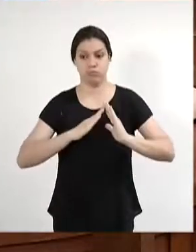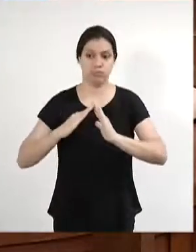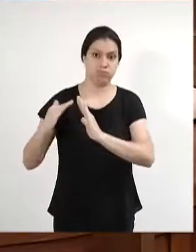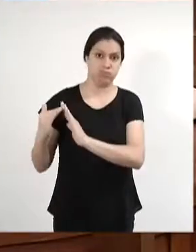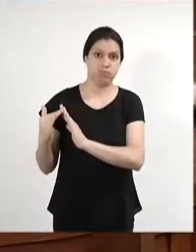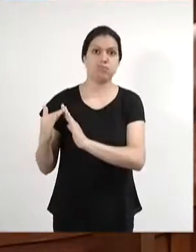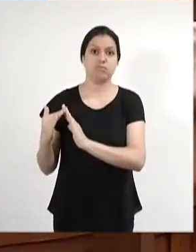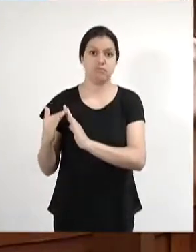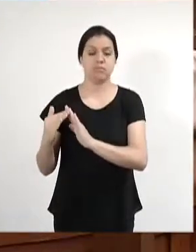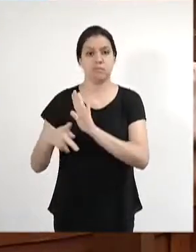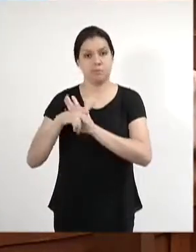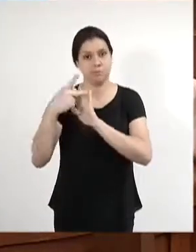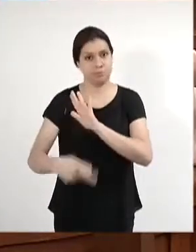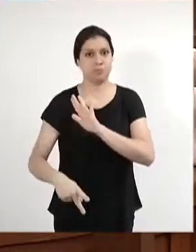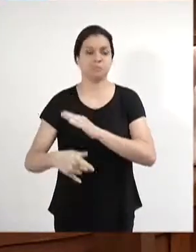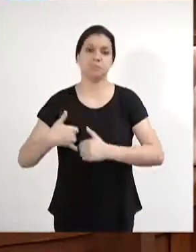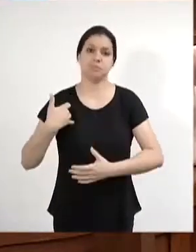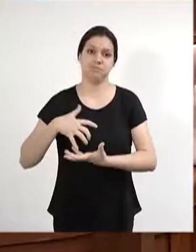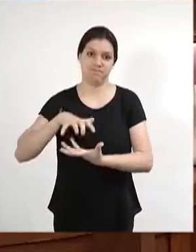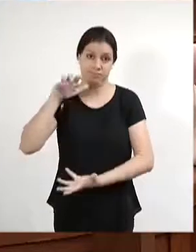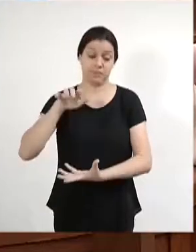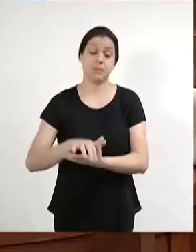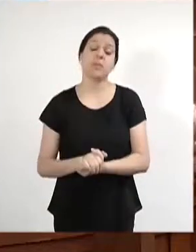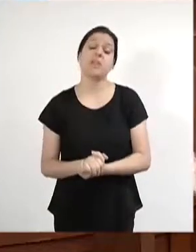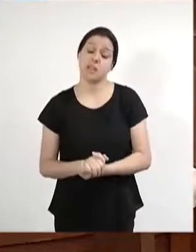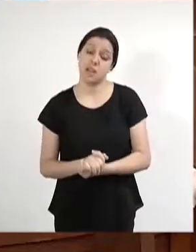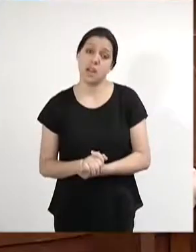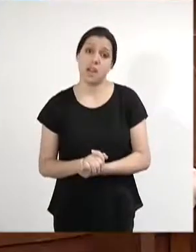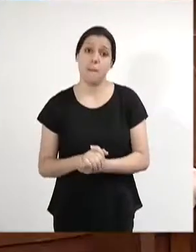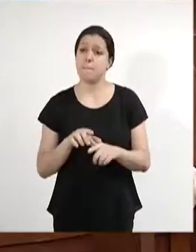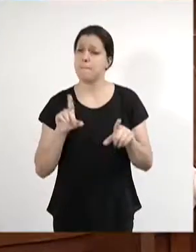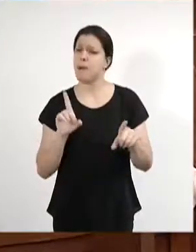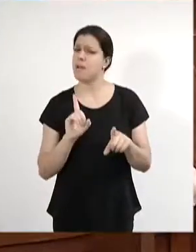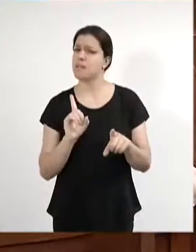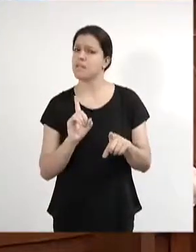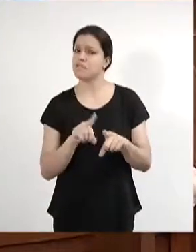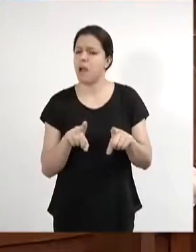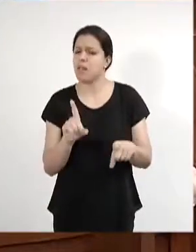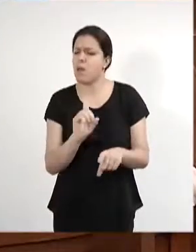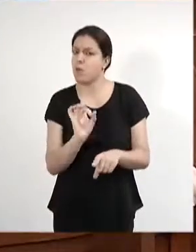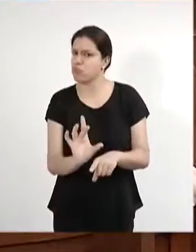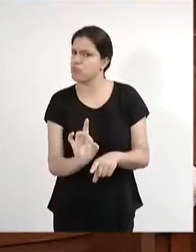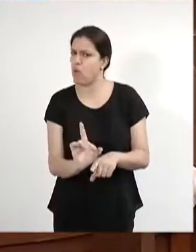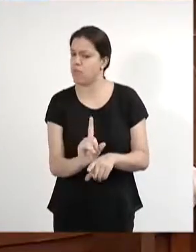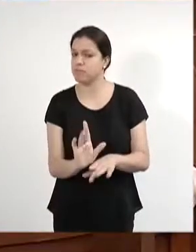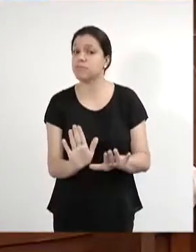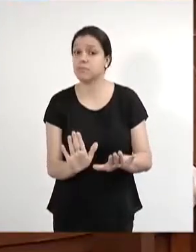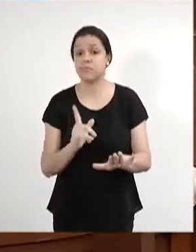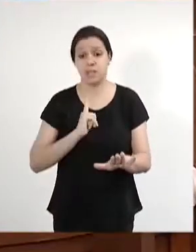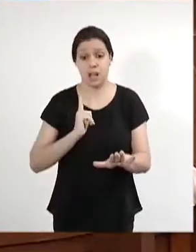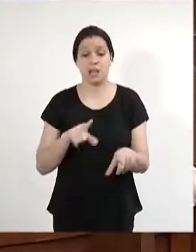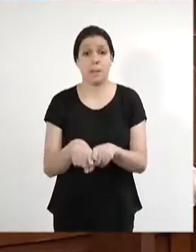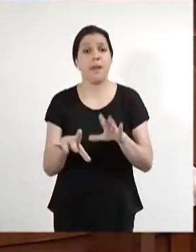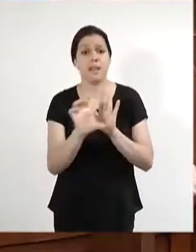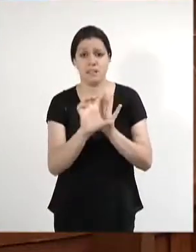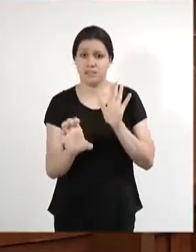idosos. Mas não é só isso. Nós temos o Estatuto do Idoso, que